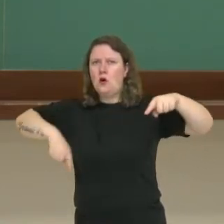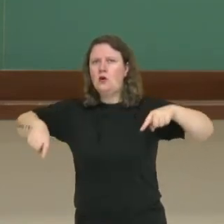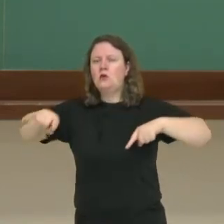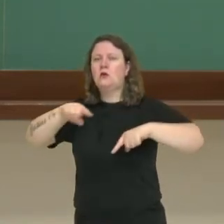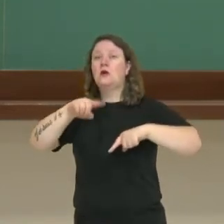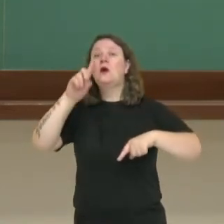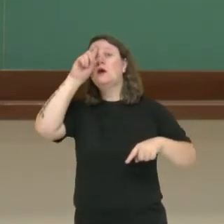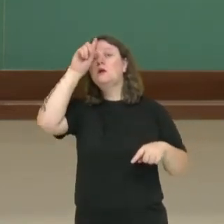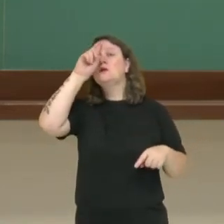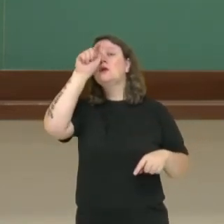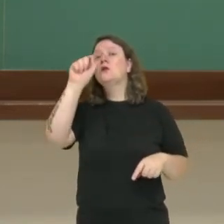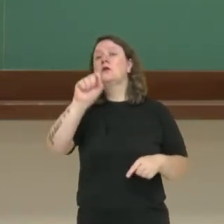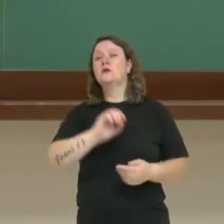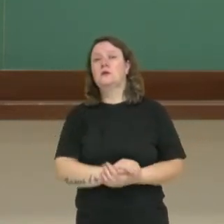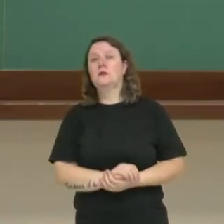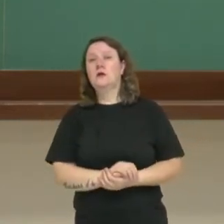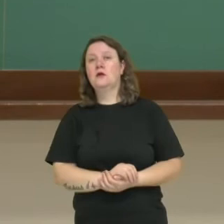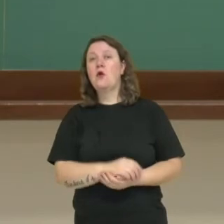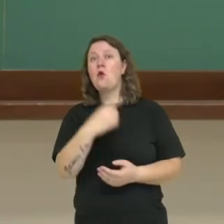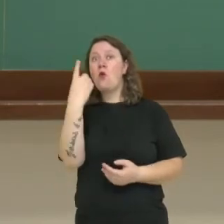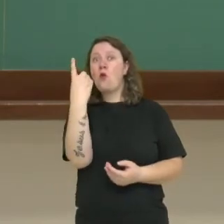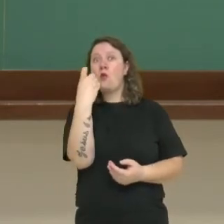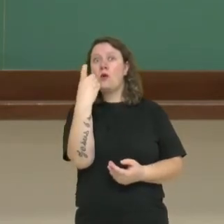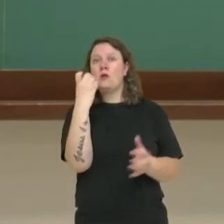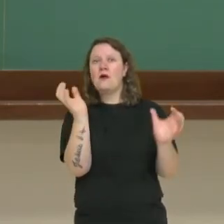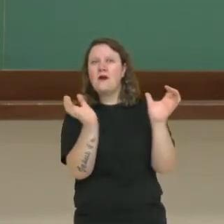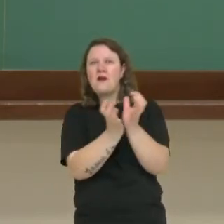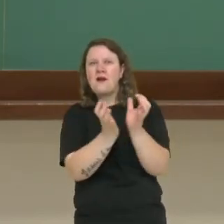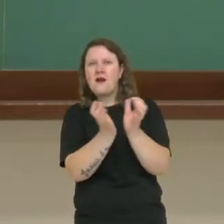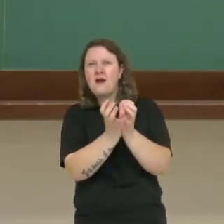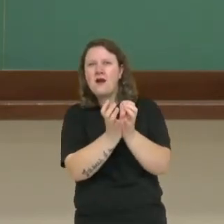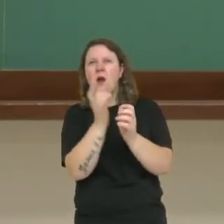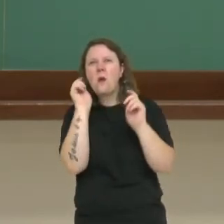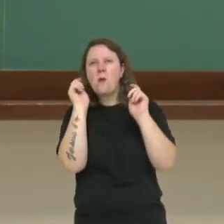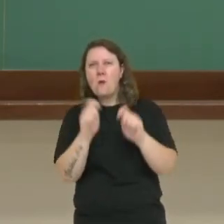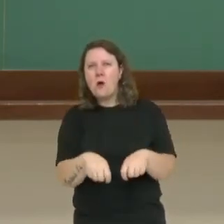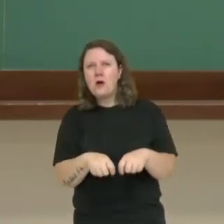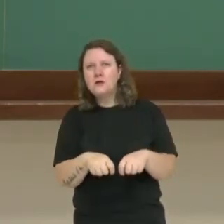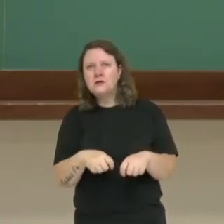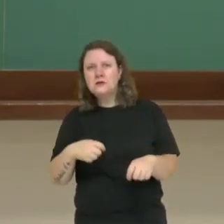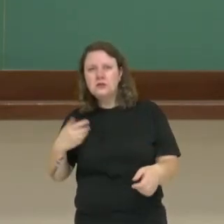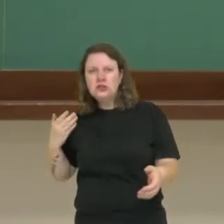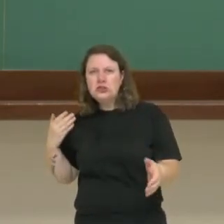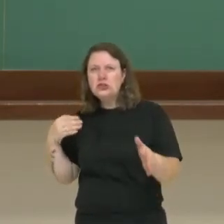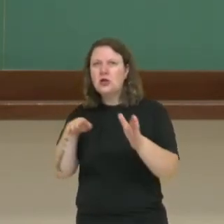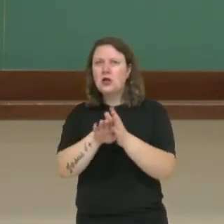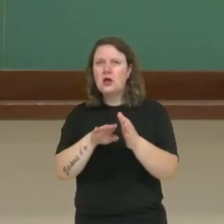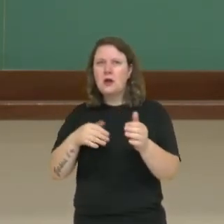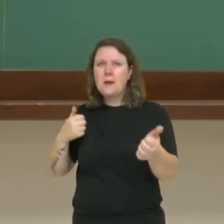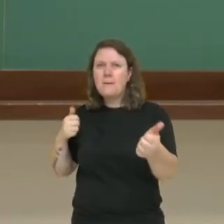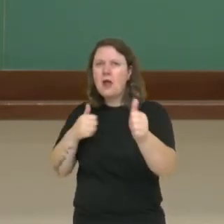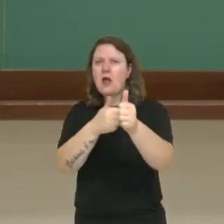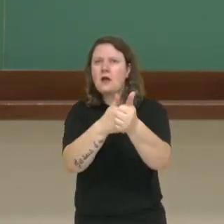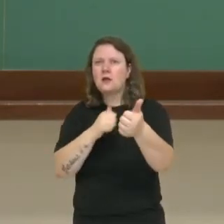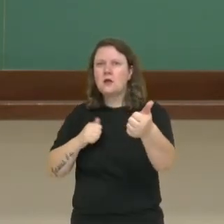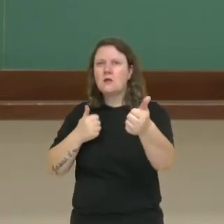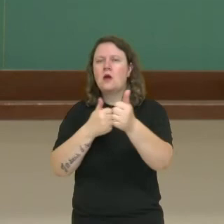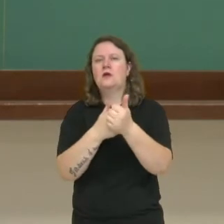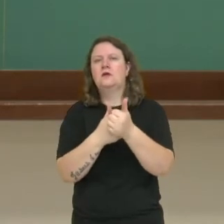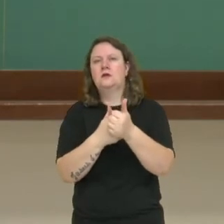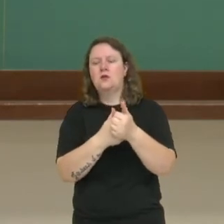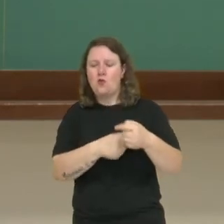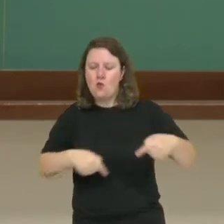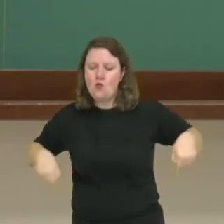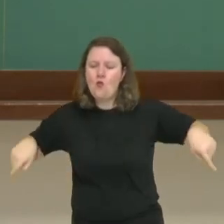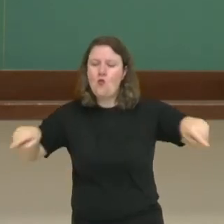a ideia é que uma equipe alcance a outra. Por isso, perseguição. Porque é como se uma